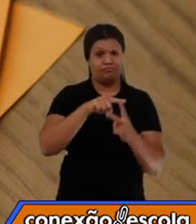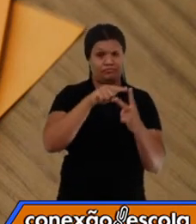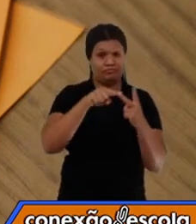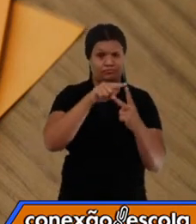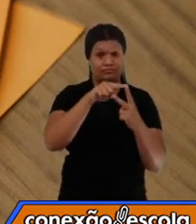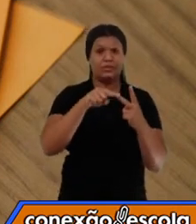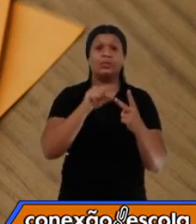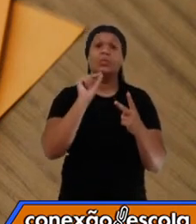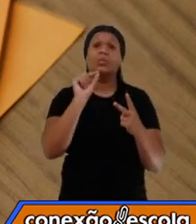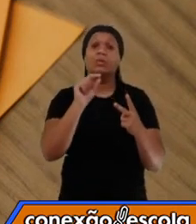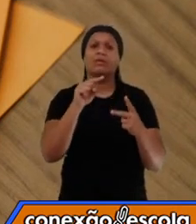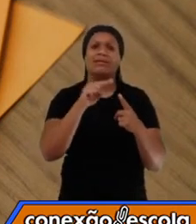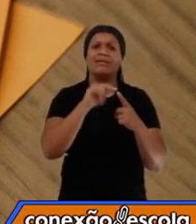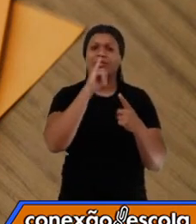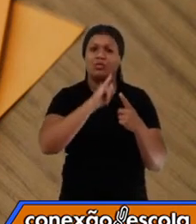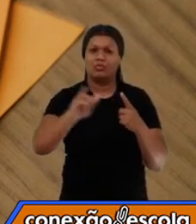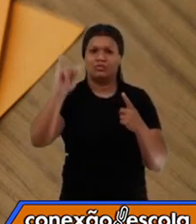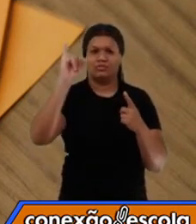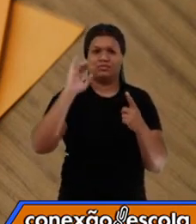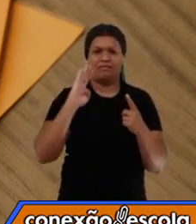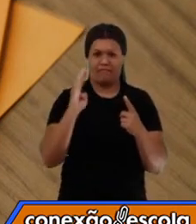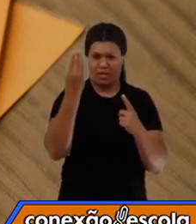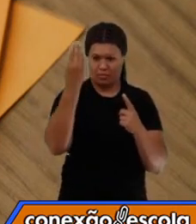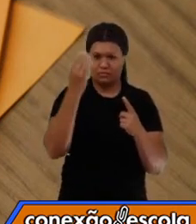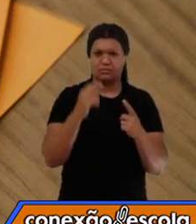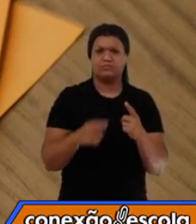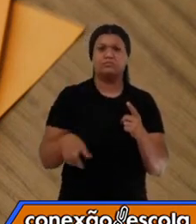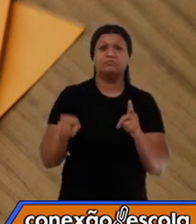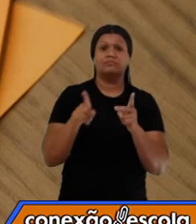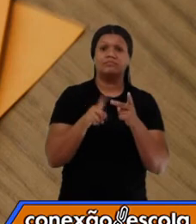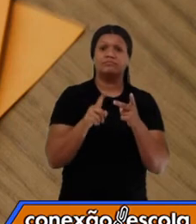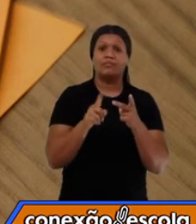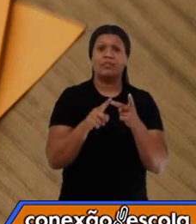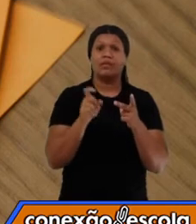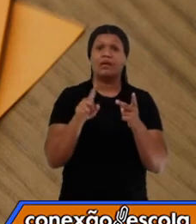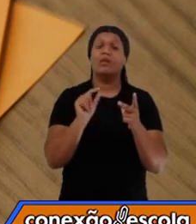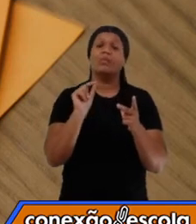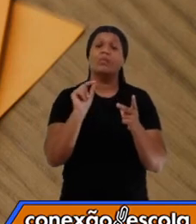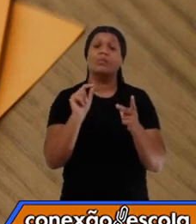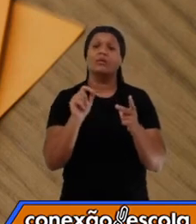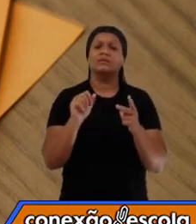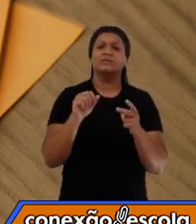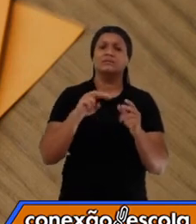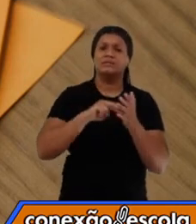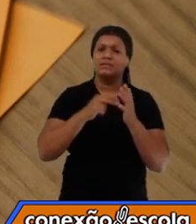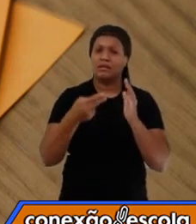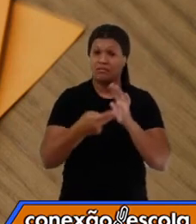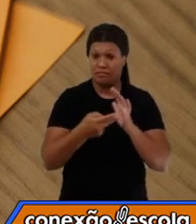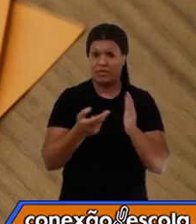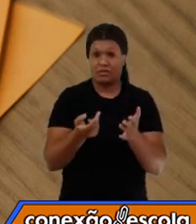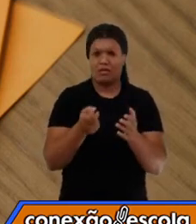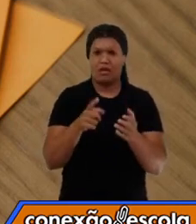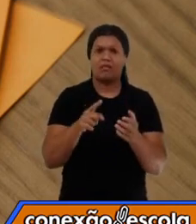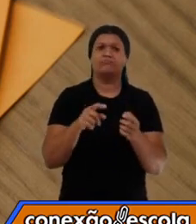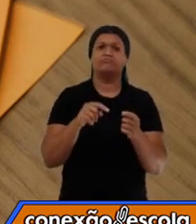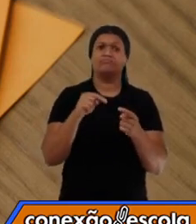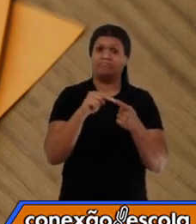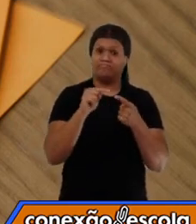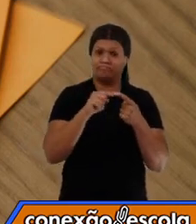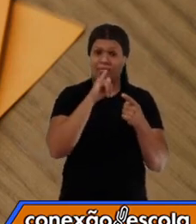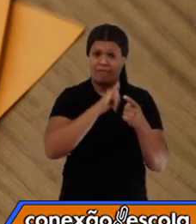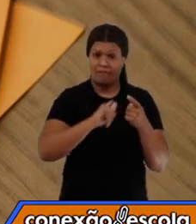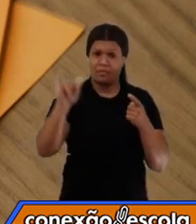fake news e o fact-checking. Gente, fake news é um vocabulário usado em língua